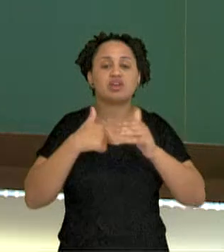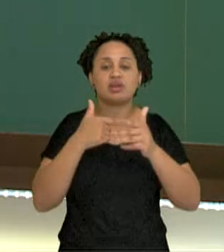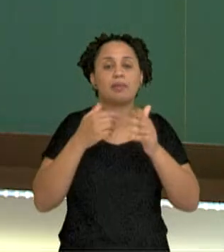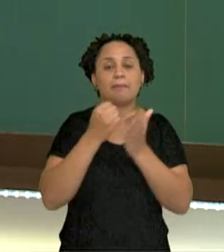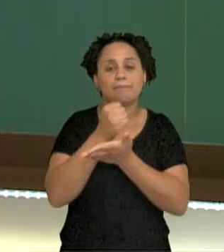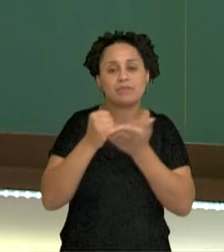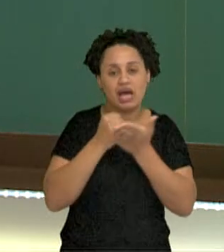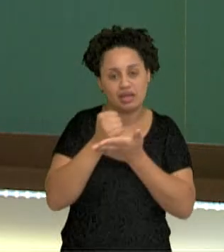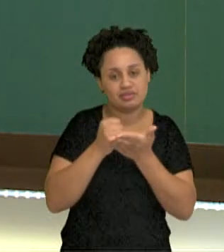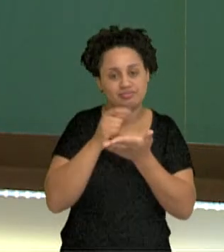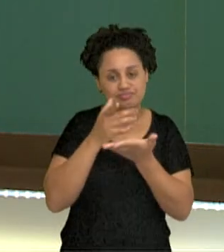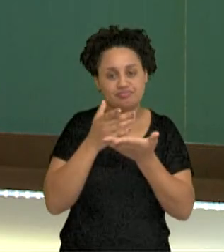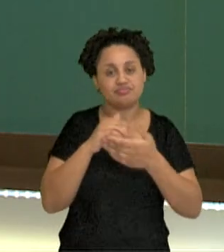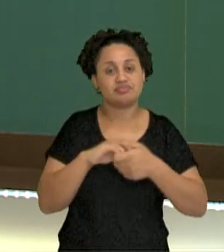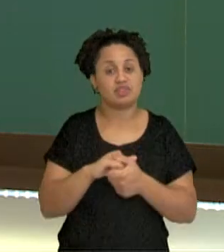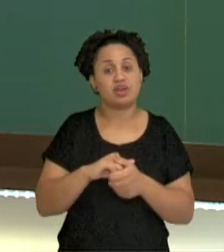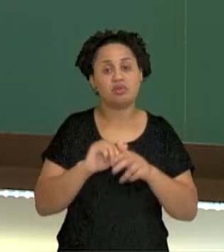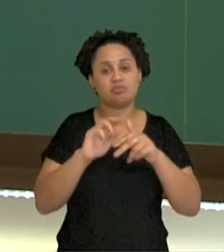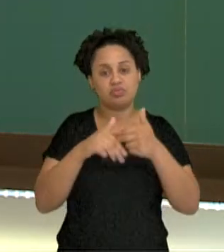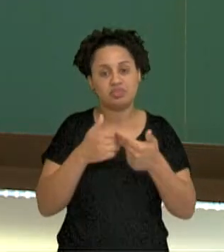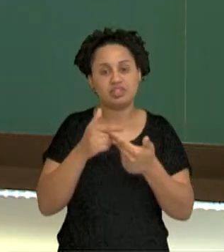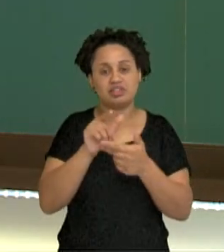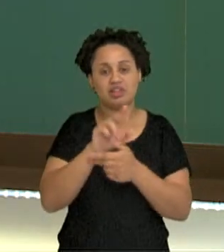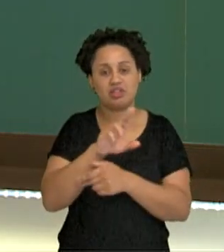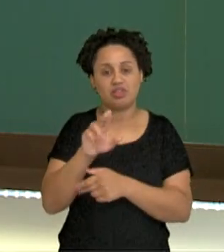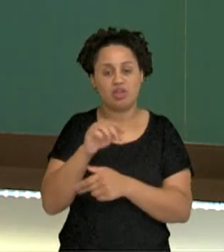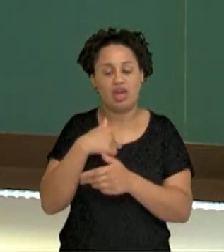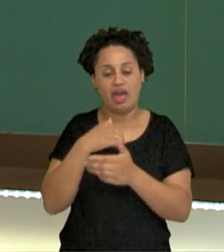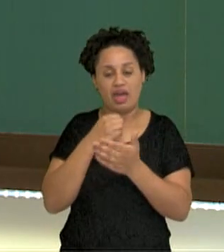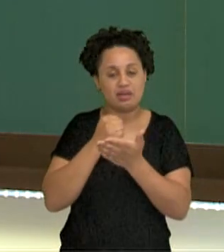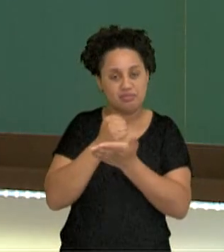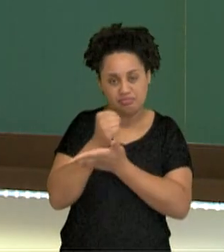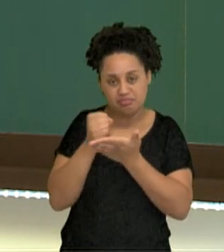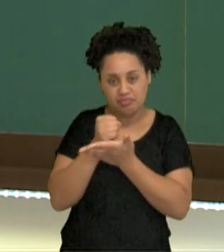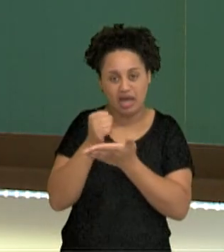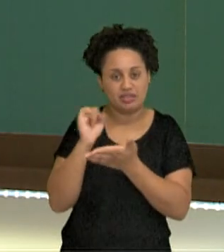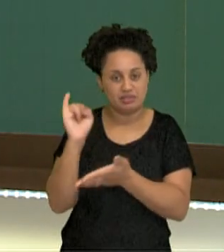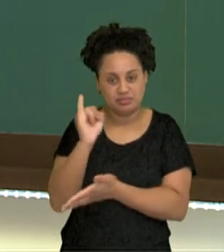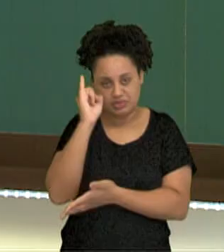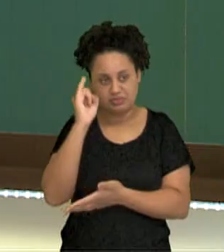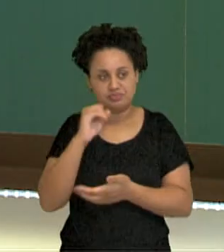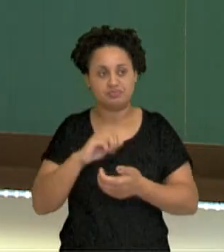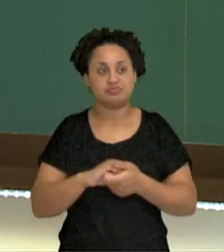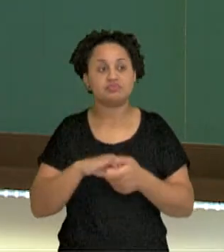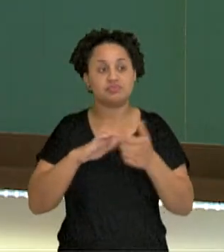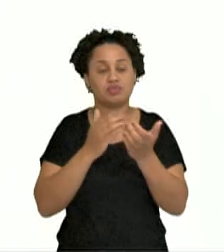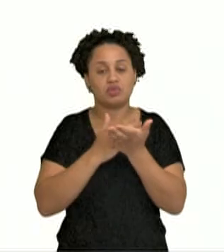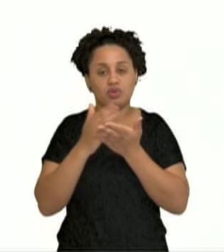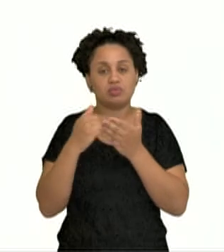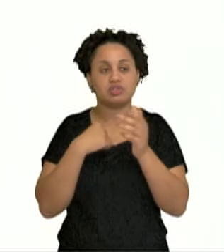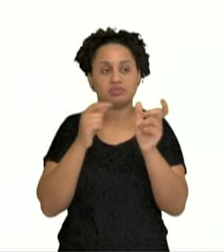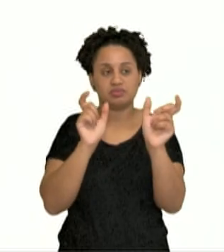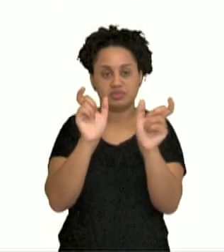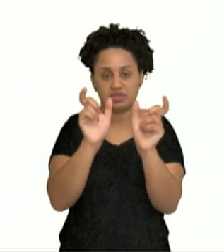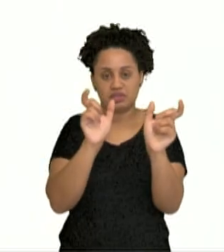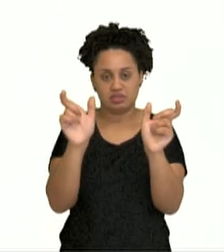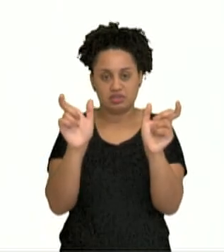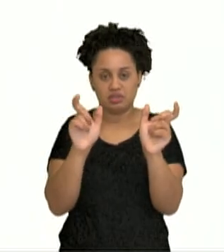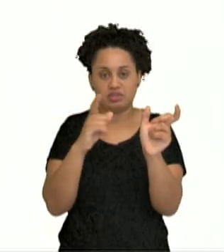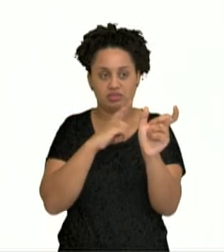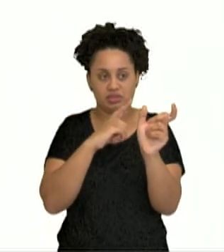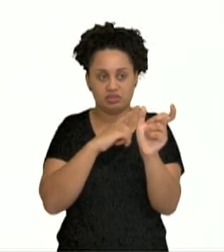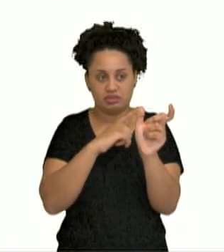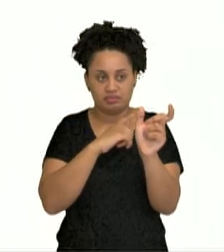da trigonometria. Não é à toa que ela tem esse nome, né? Ela é fundamental. Então, aqui nós começamos escrevendo essa relação fundamental,